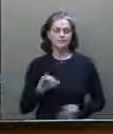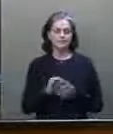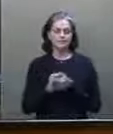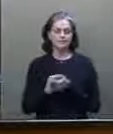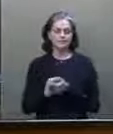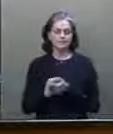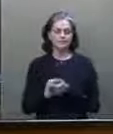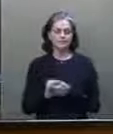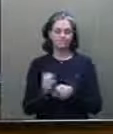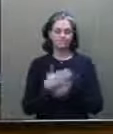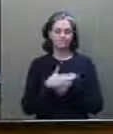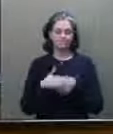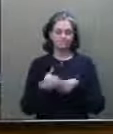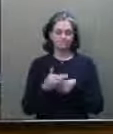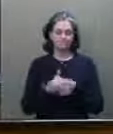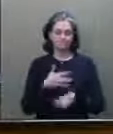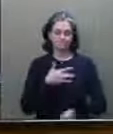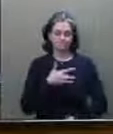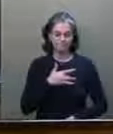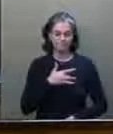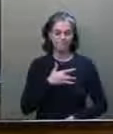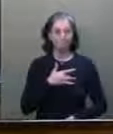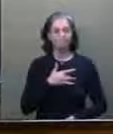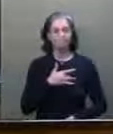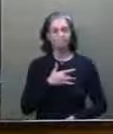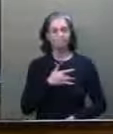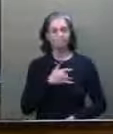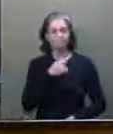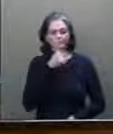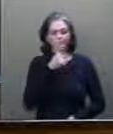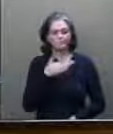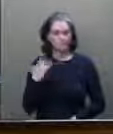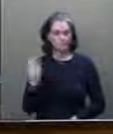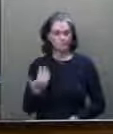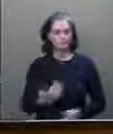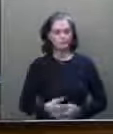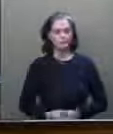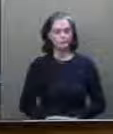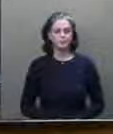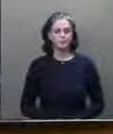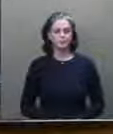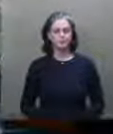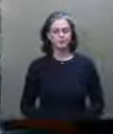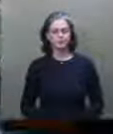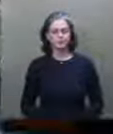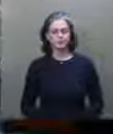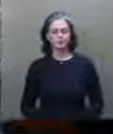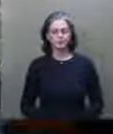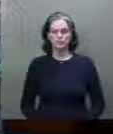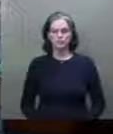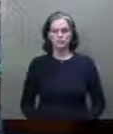sinceros votos de condolências pela inestimável perda. Senhor presidente, senador Nelson.